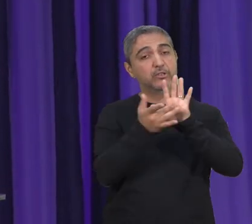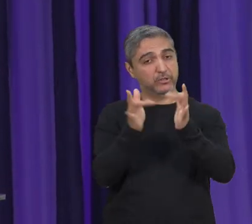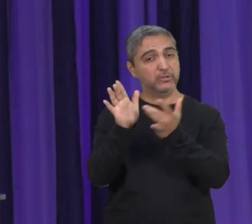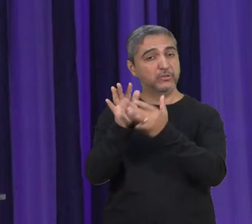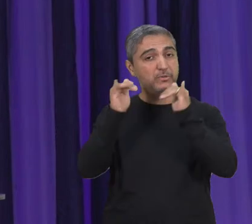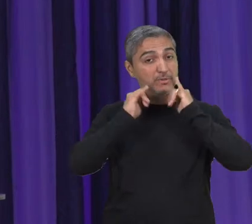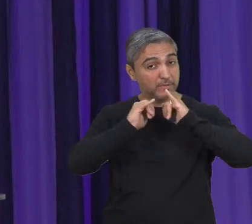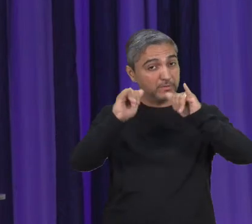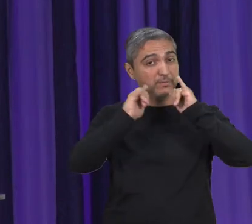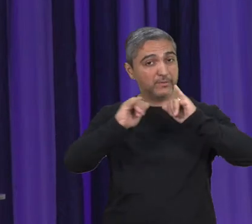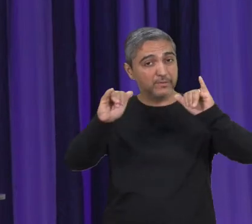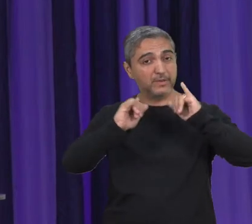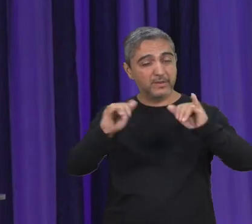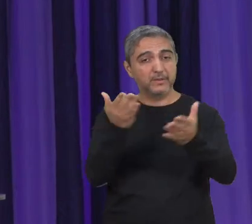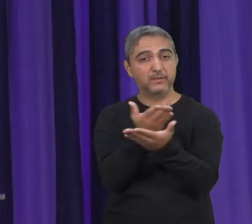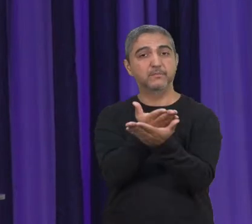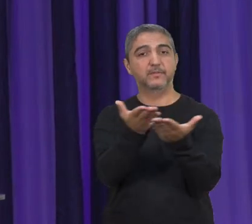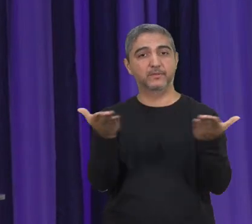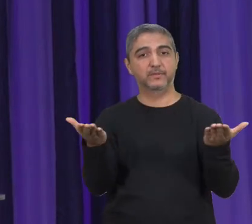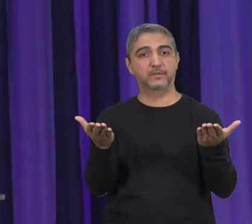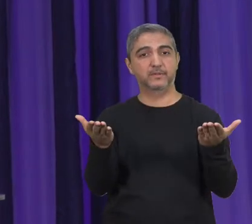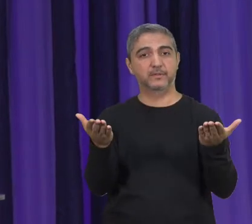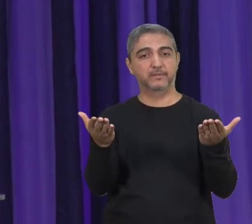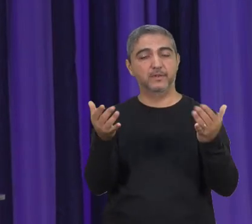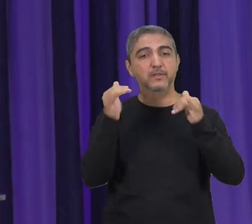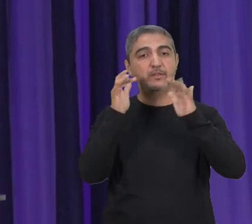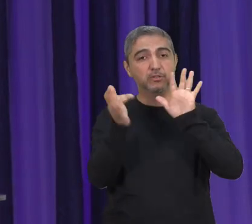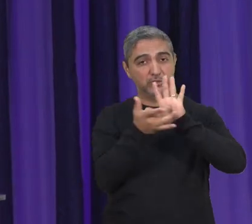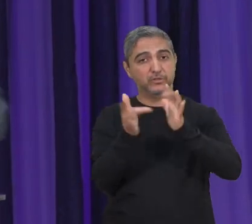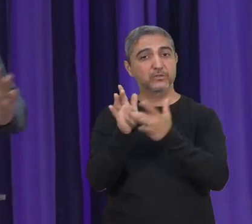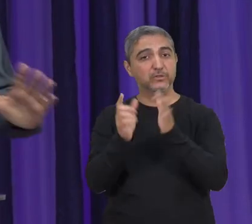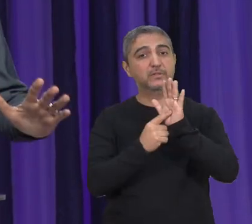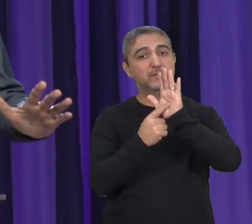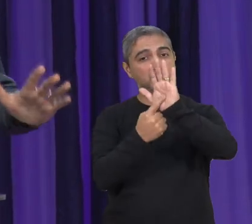dizer para você. É Ele que faz essa lista.